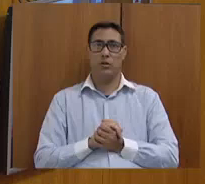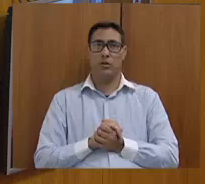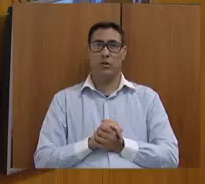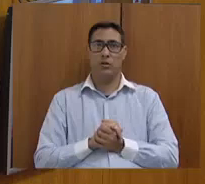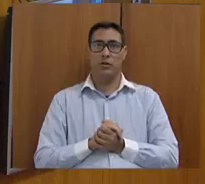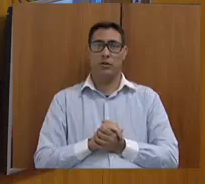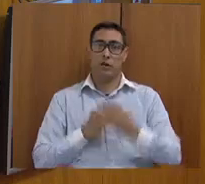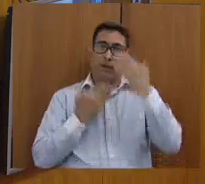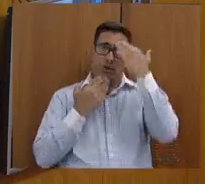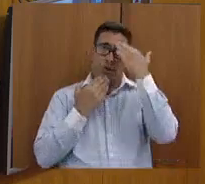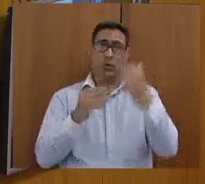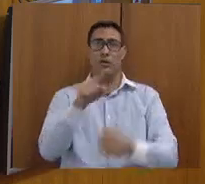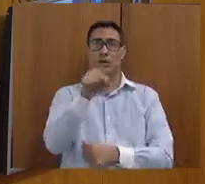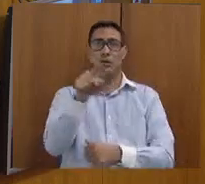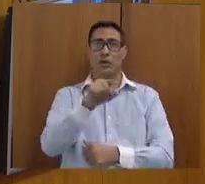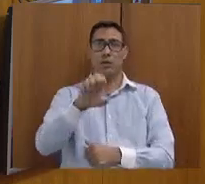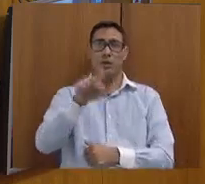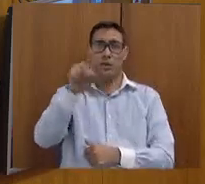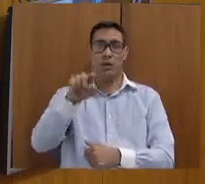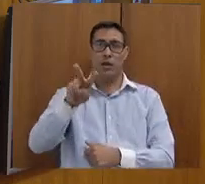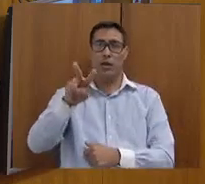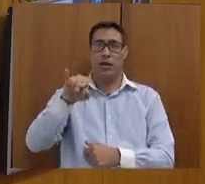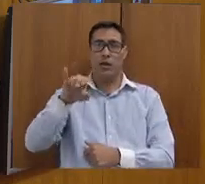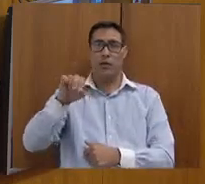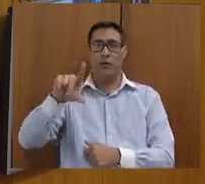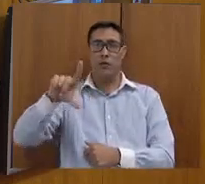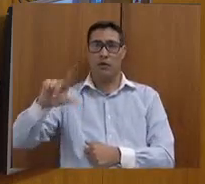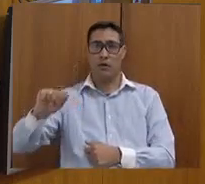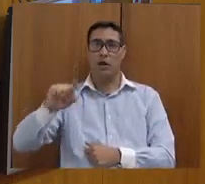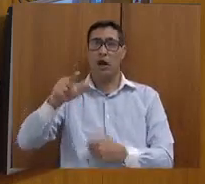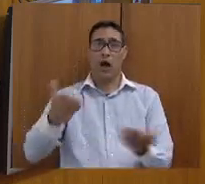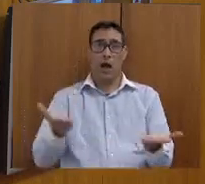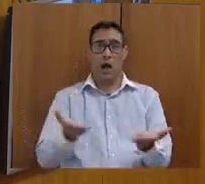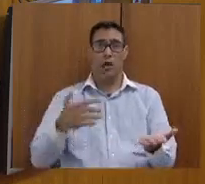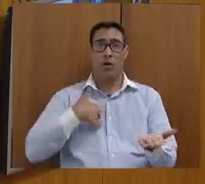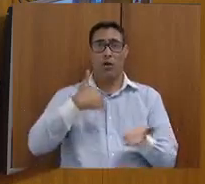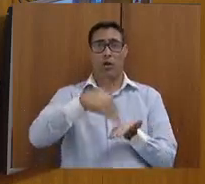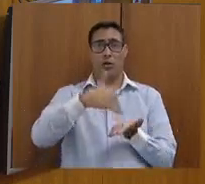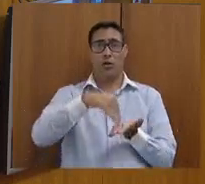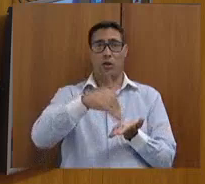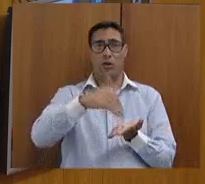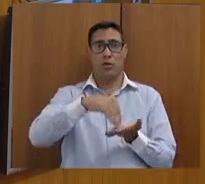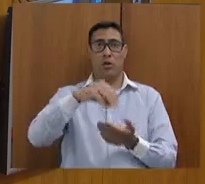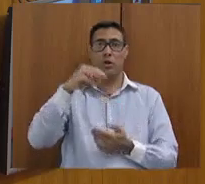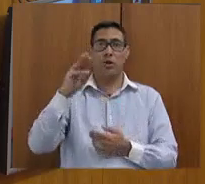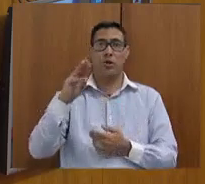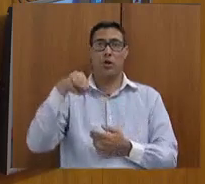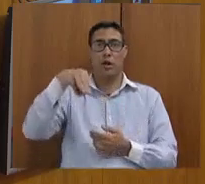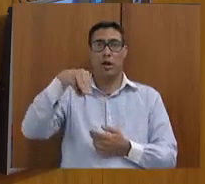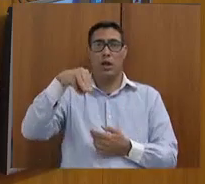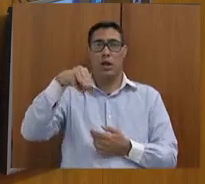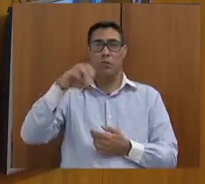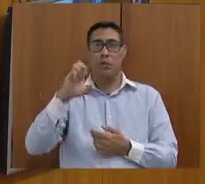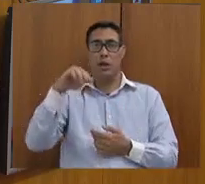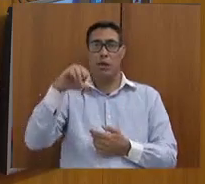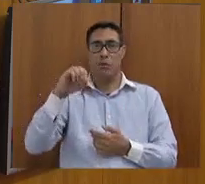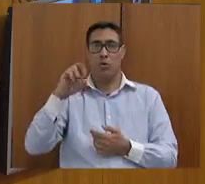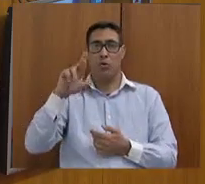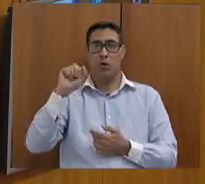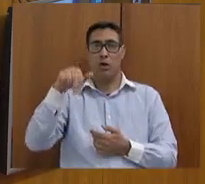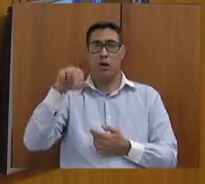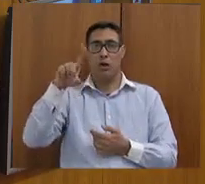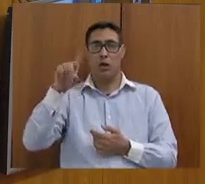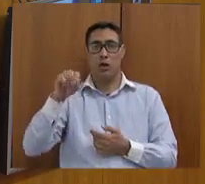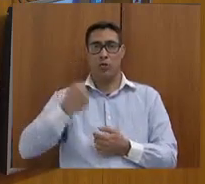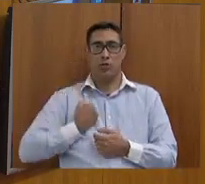obrigada eu passo então ao secretário a questão do memorando seis né namorando vocês